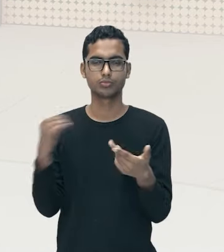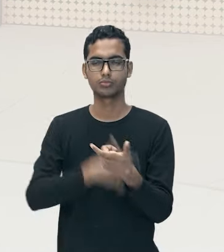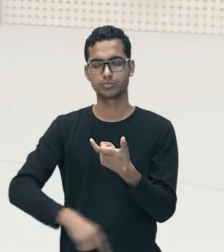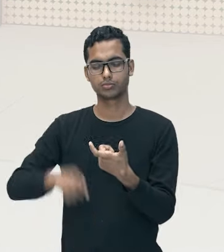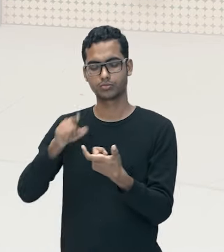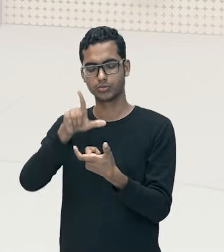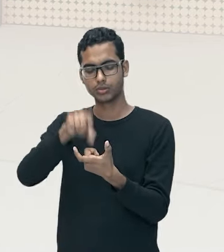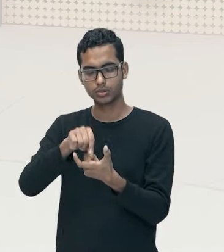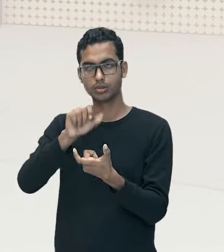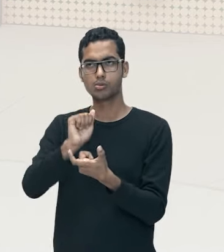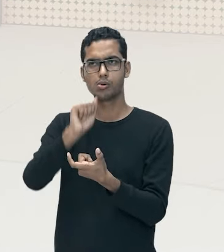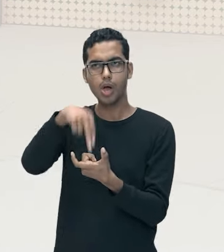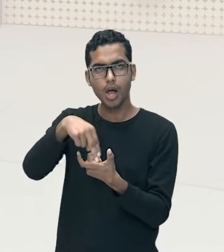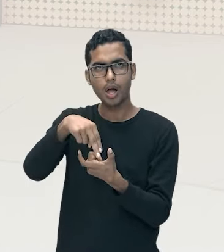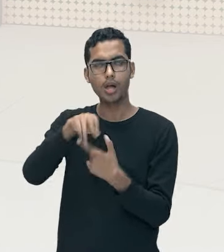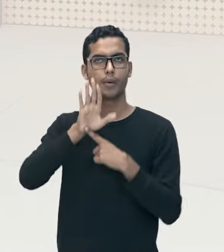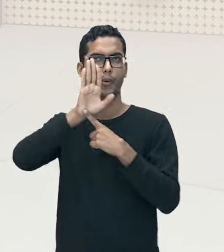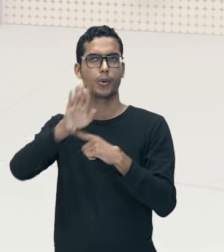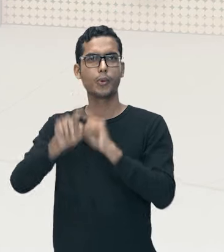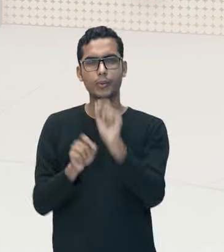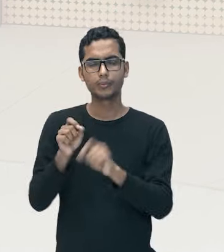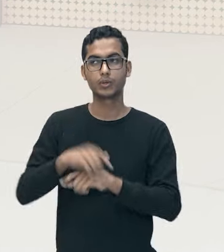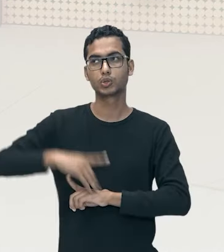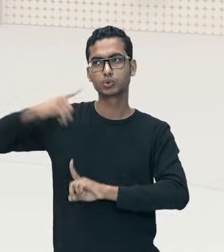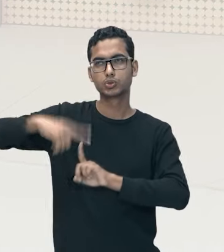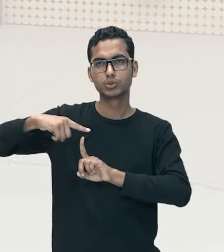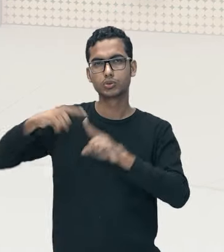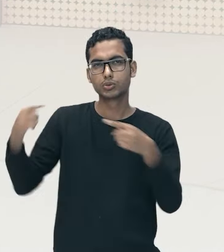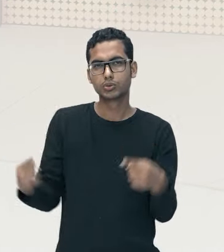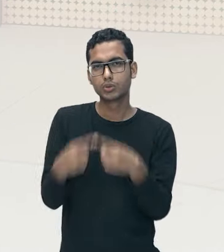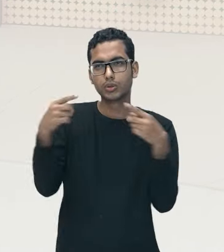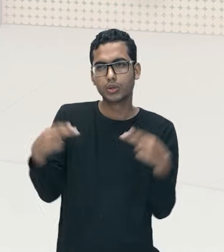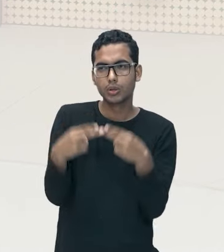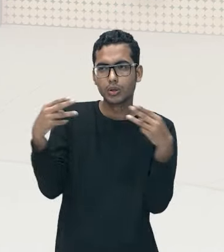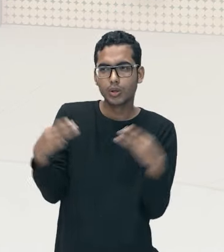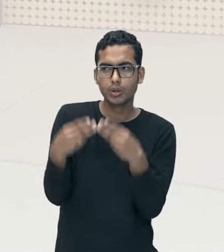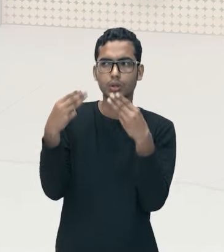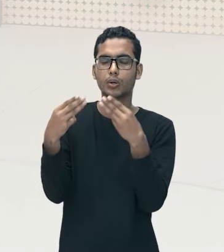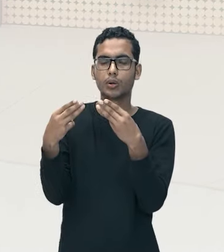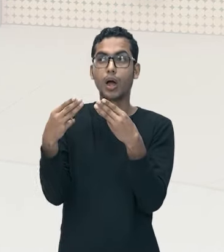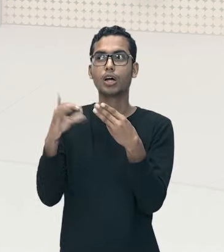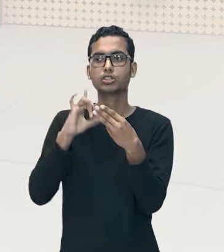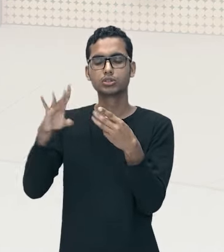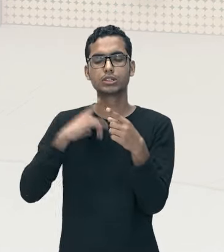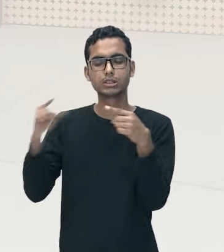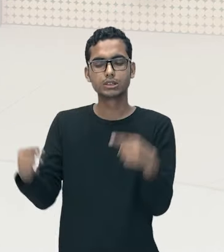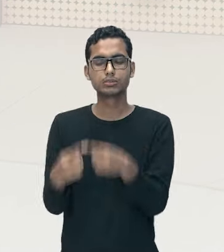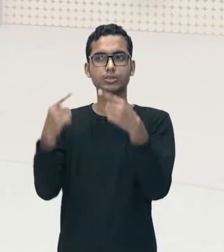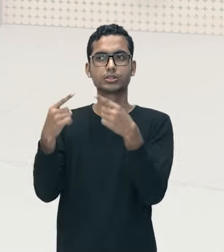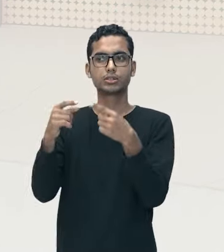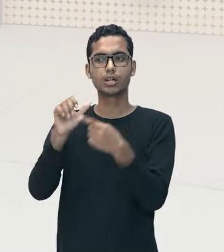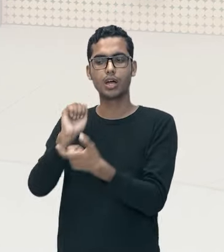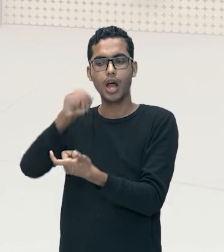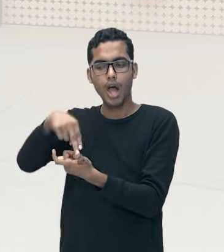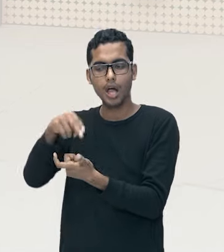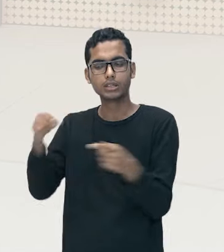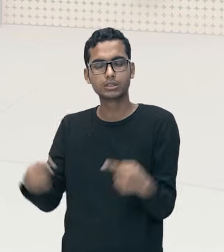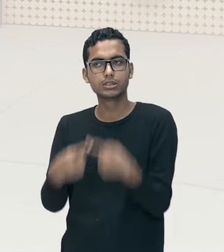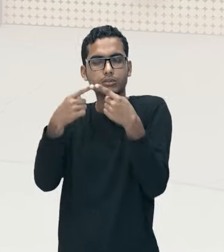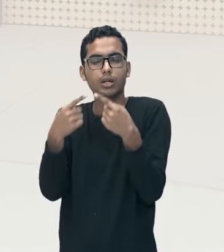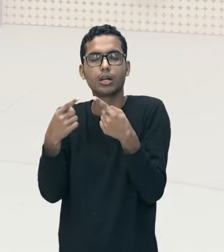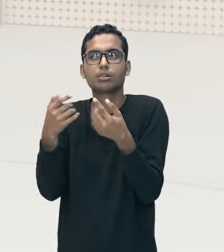an indica a tipo de ligação Ó o an só tem ligações simples e como é um